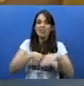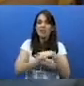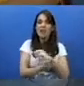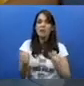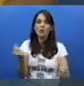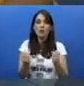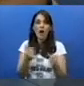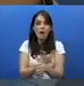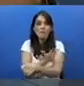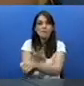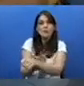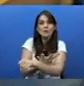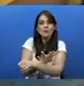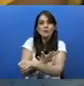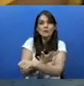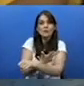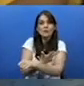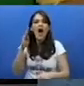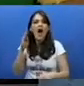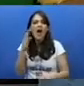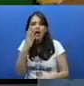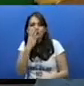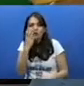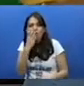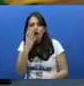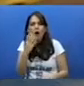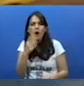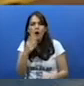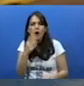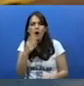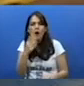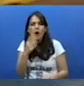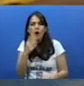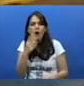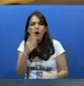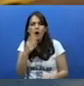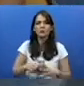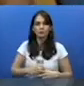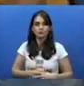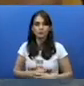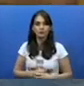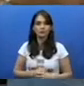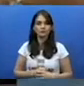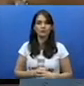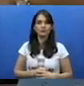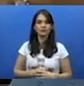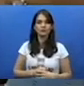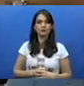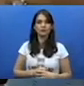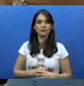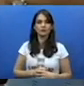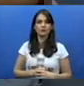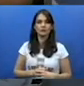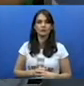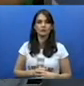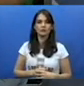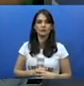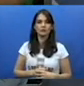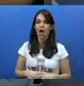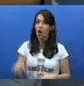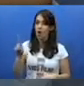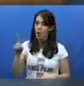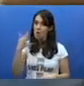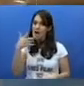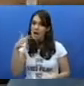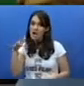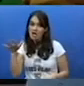Bia, perguntando para todos da rua. Ó, agora entrando na parte final da história. Uma